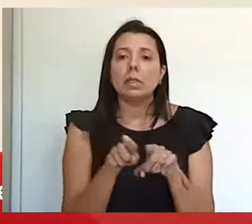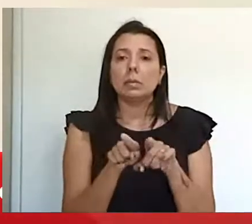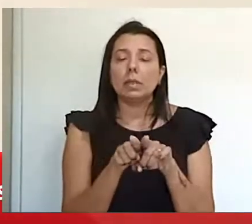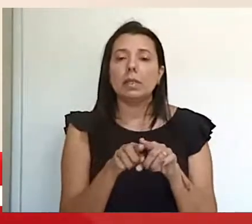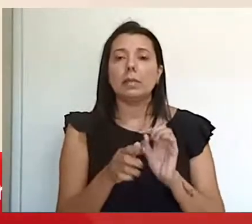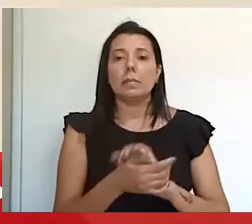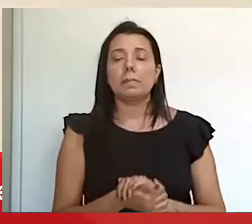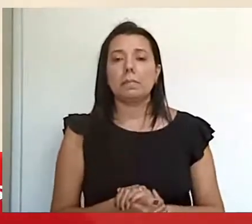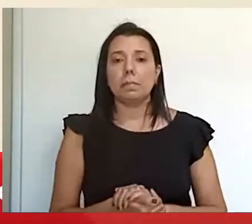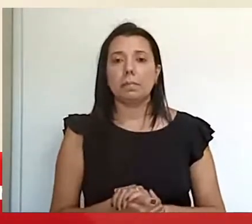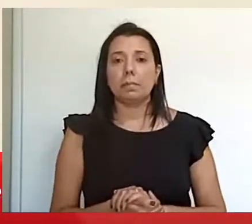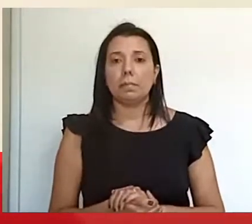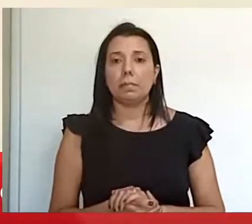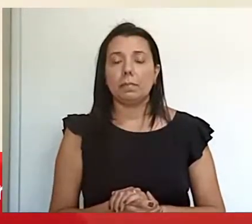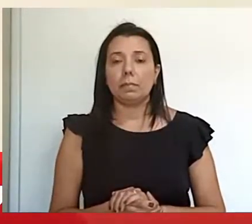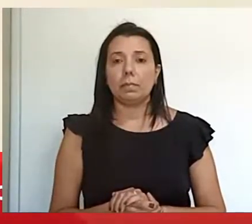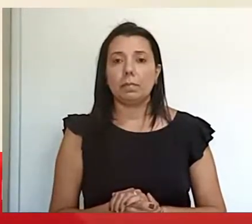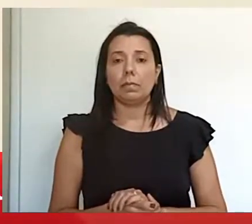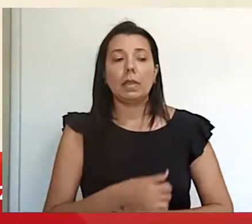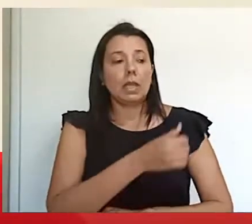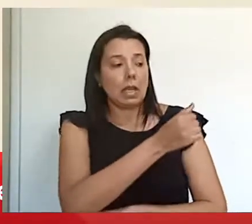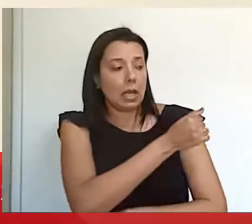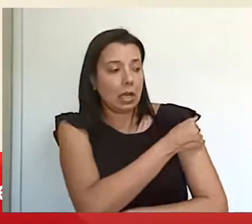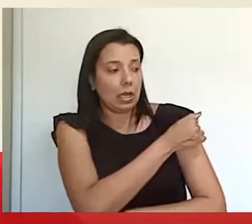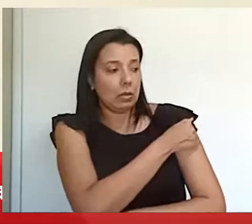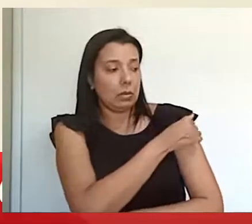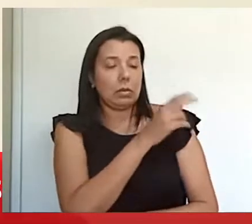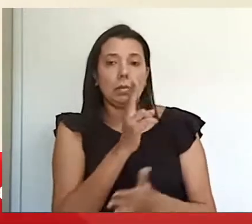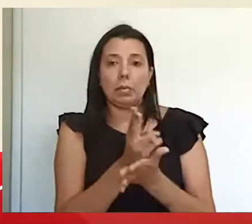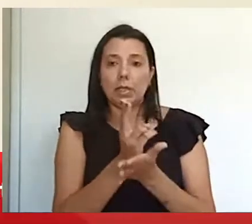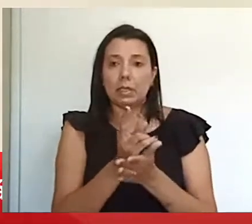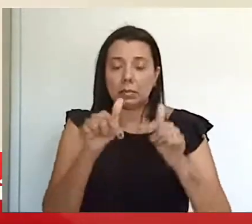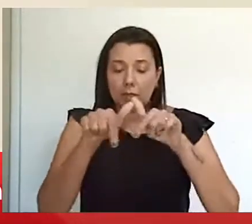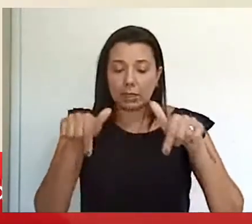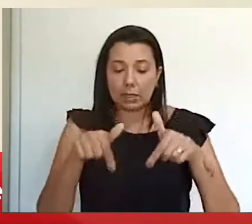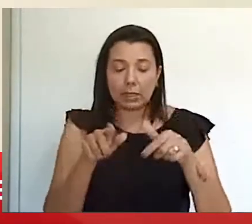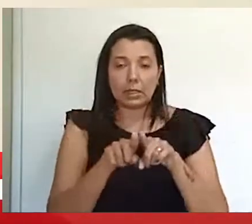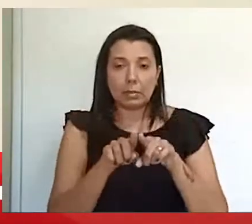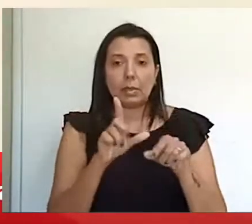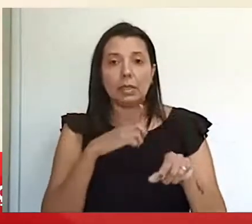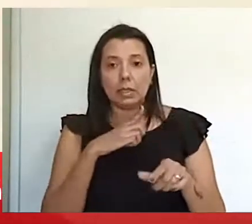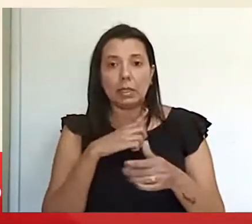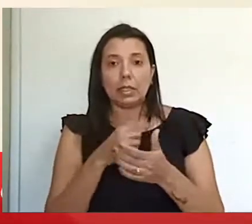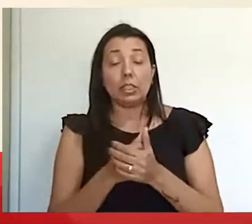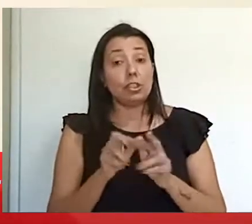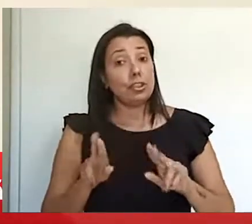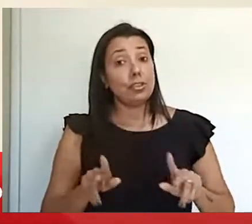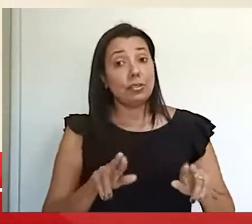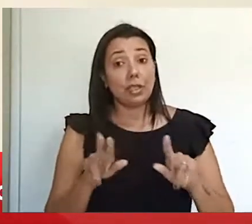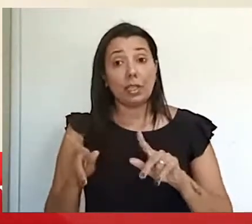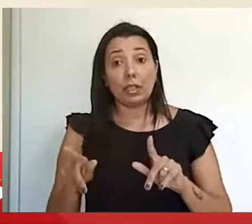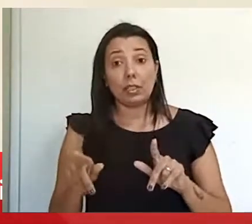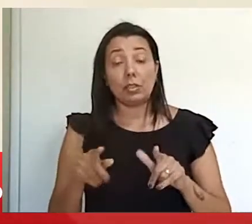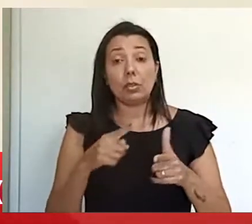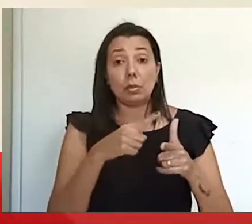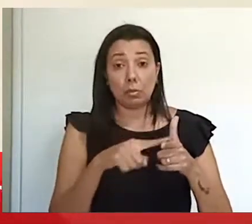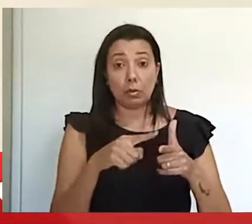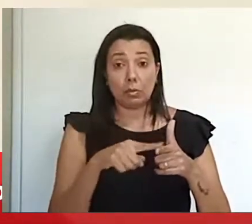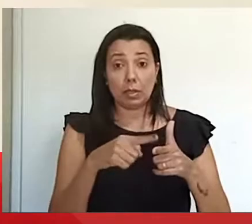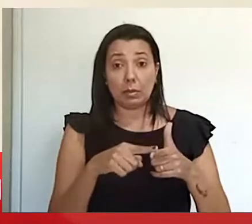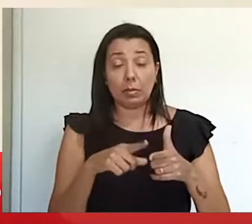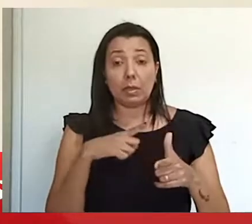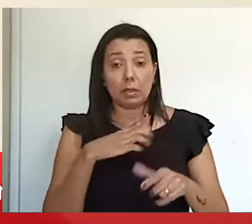alunos que, mesmo a sala frequentam séries diferentes, problema, que eu acredito que a professora vai falar e o professor